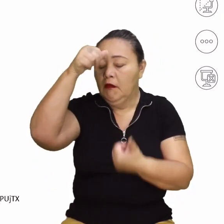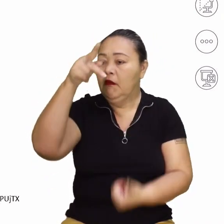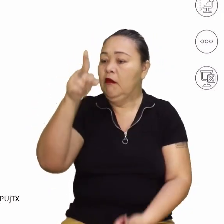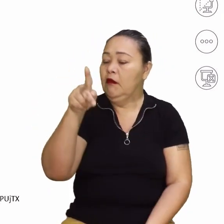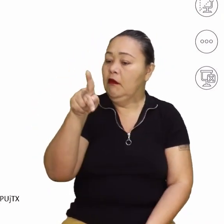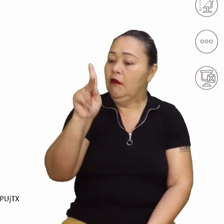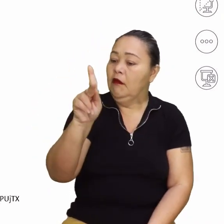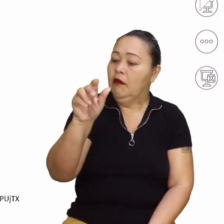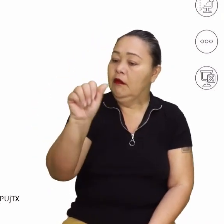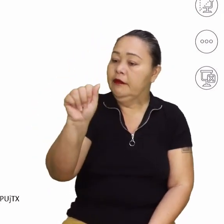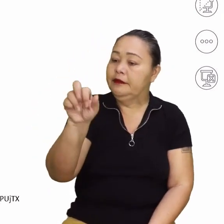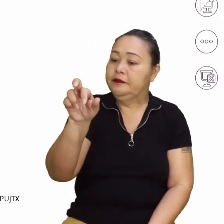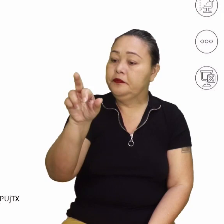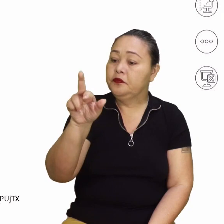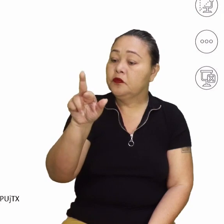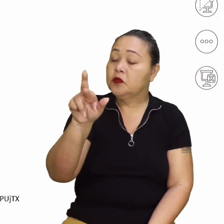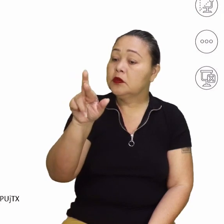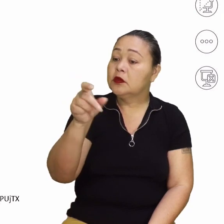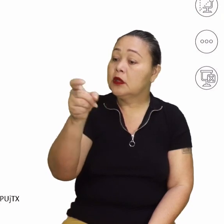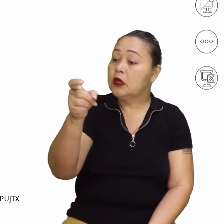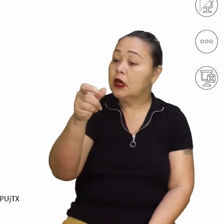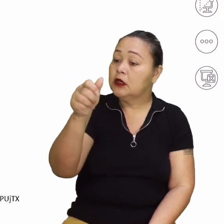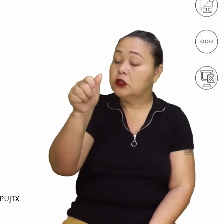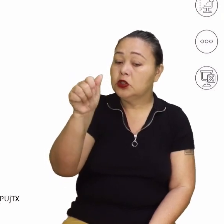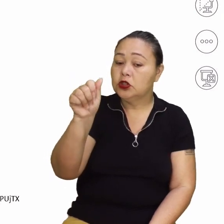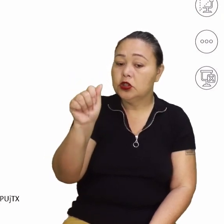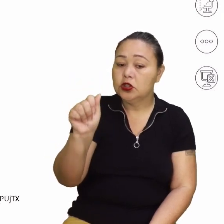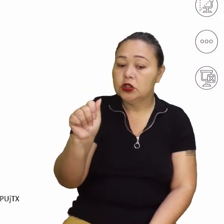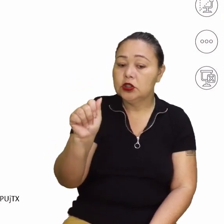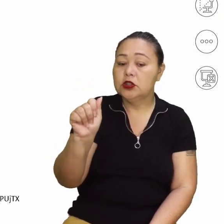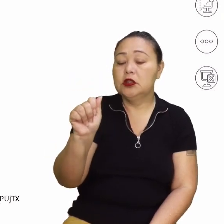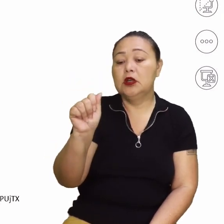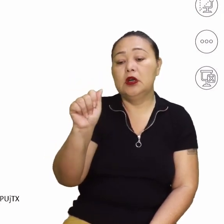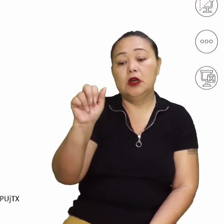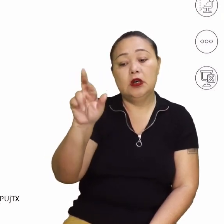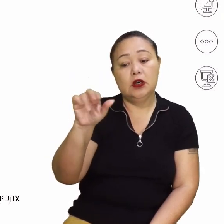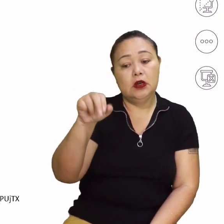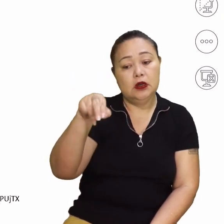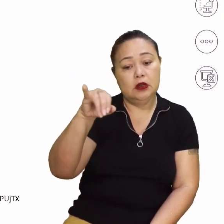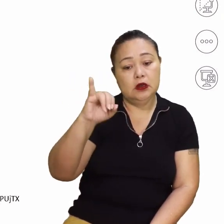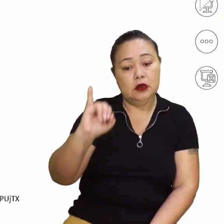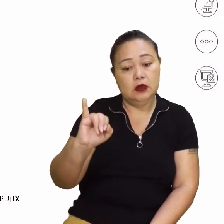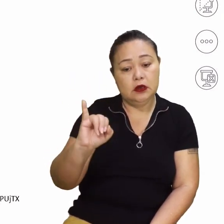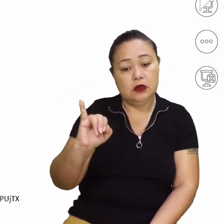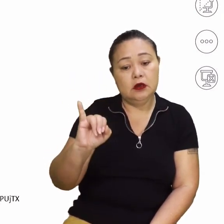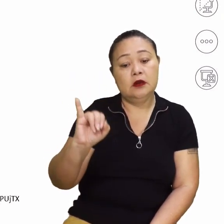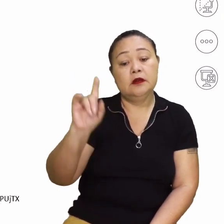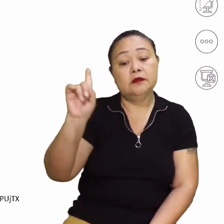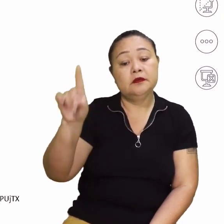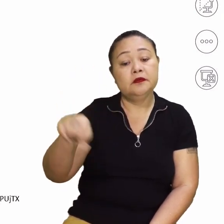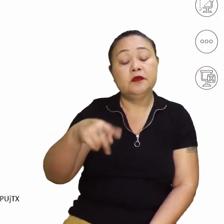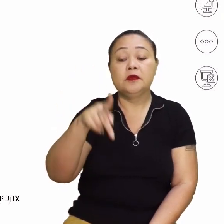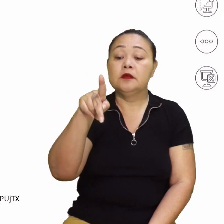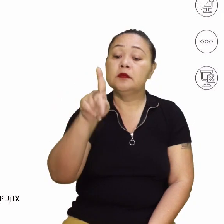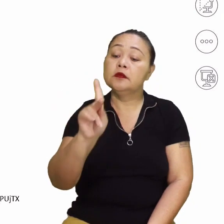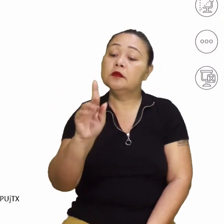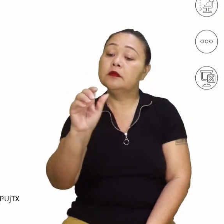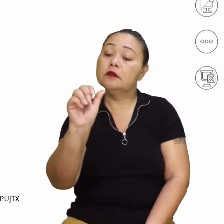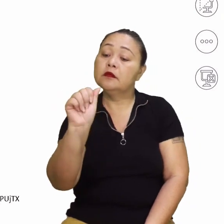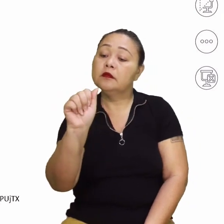cachari depois nós temos os karitiana karipuna tão Olha só galera